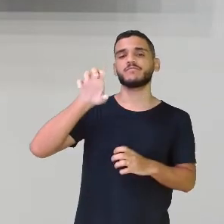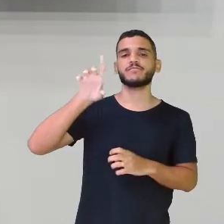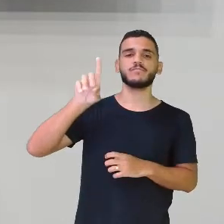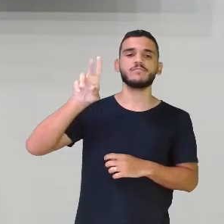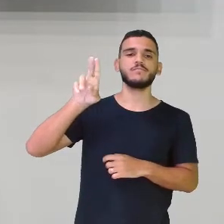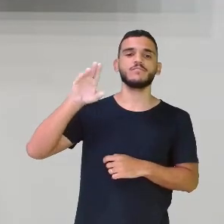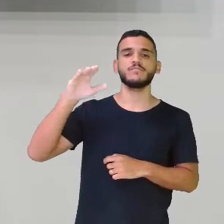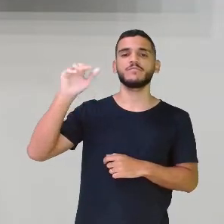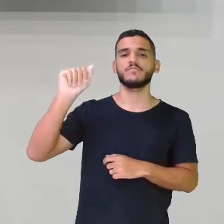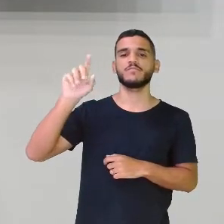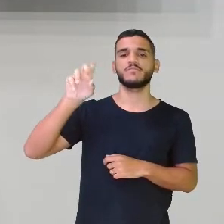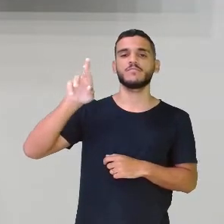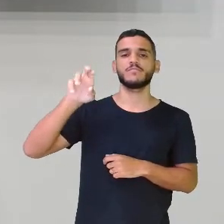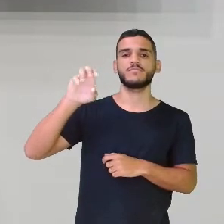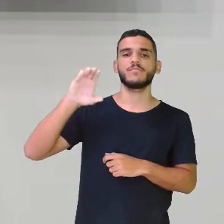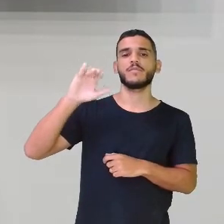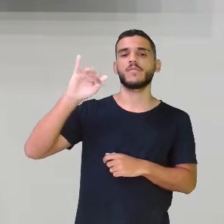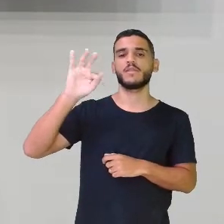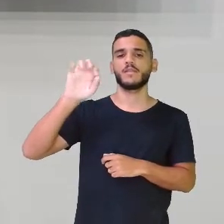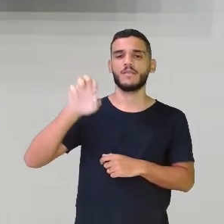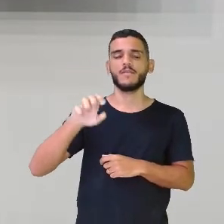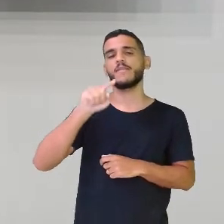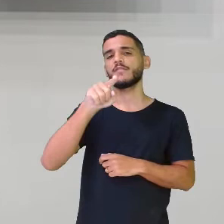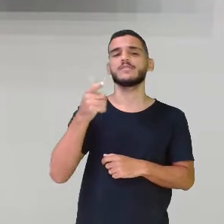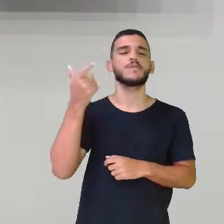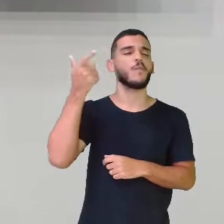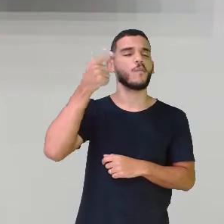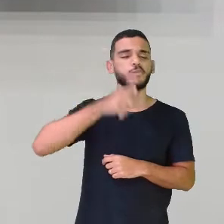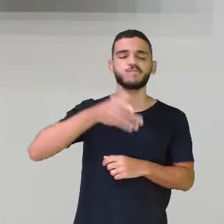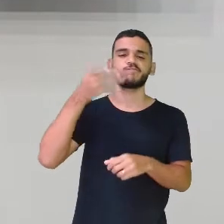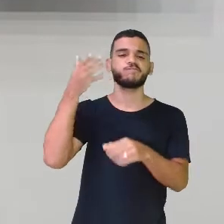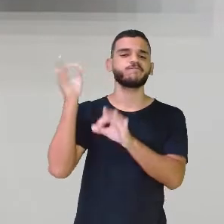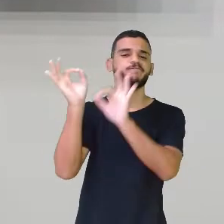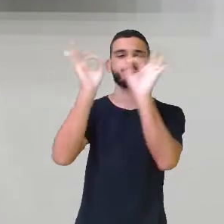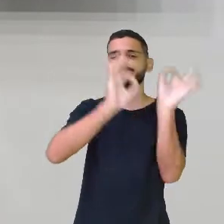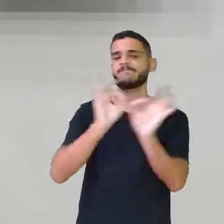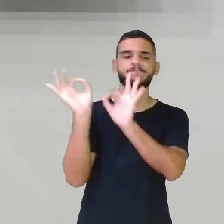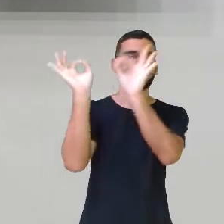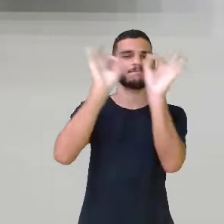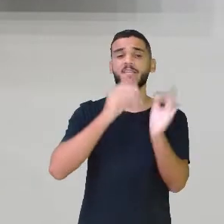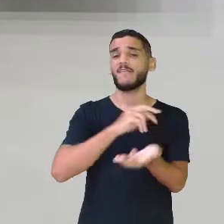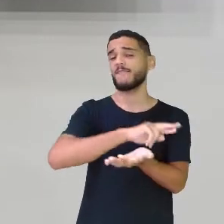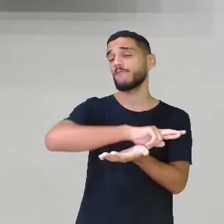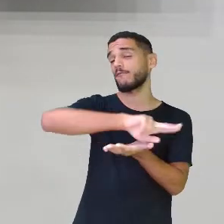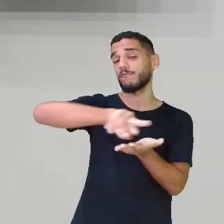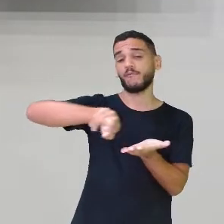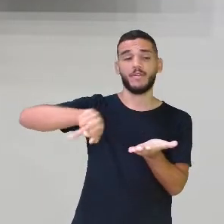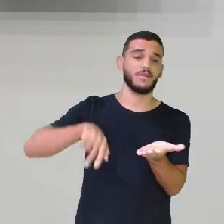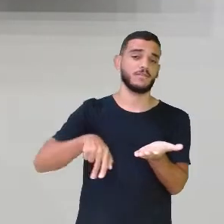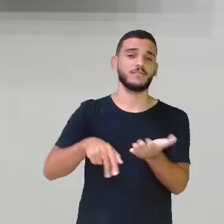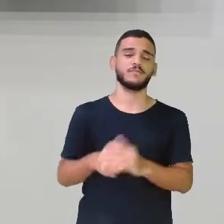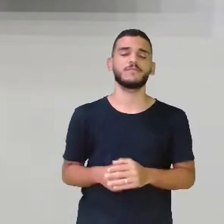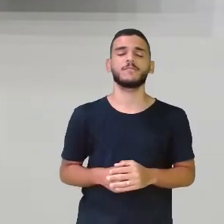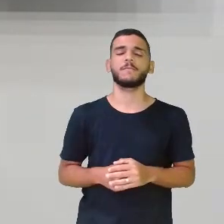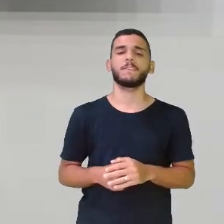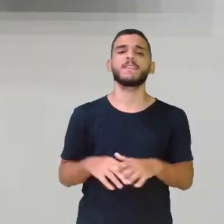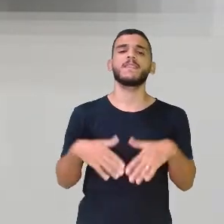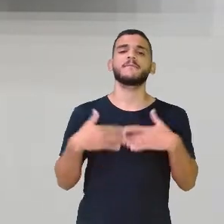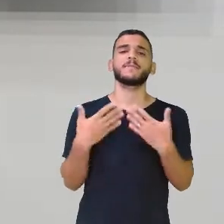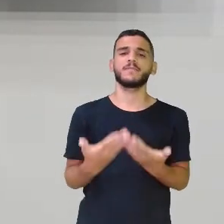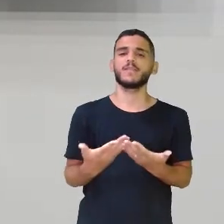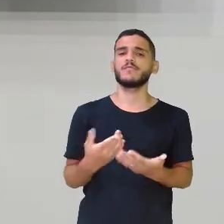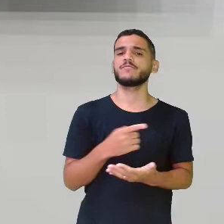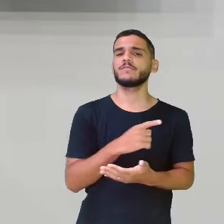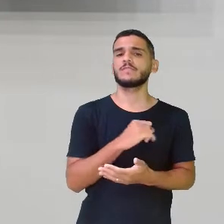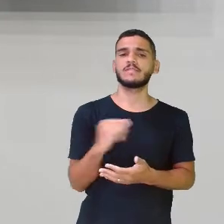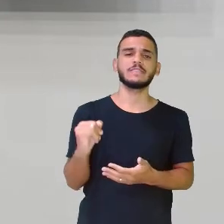para assistirem quantas vezes quiserem. Eita, não consegui acompanhar a aula toda, ou não pegou o